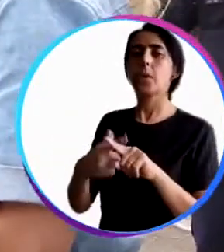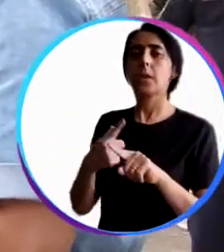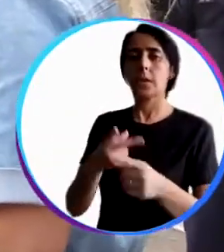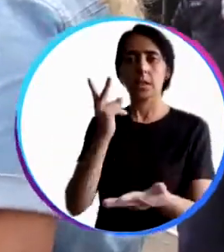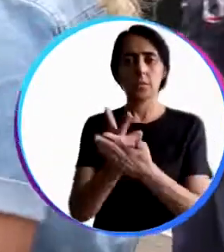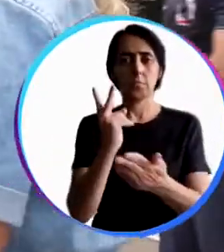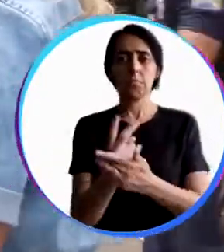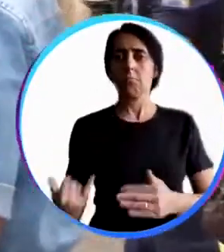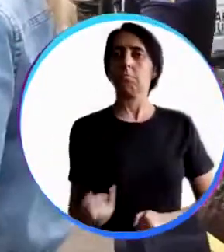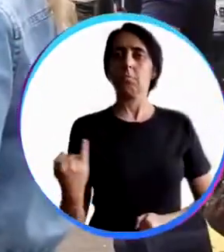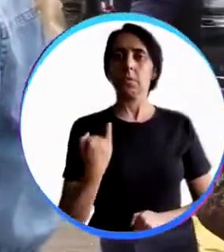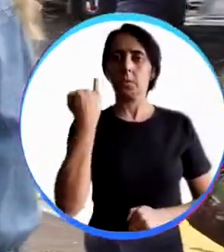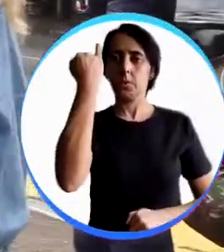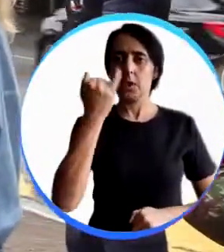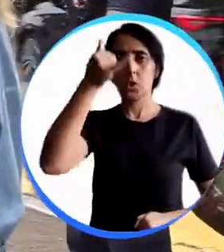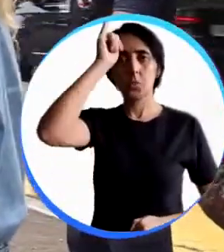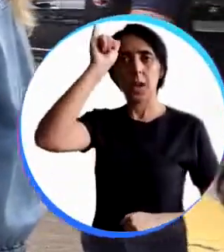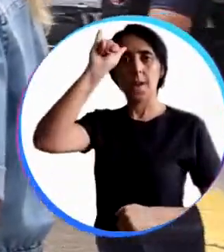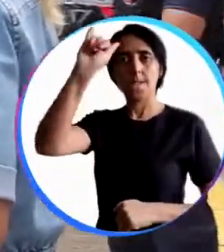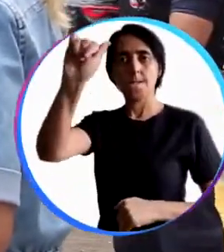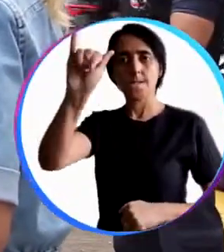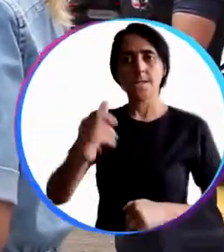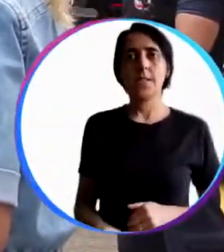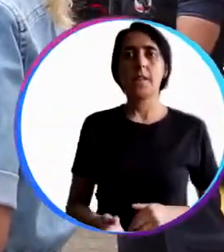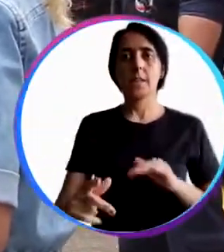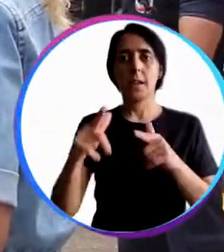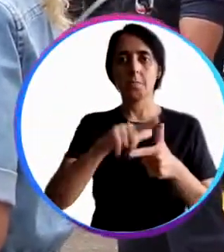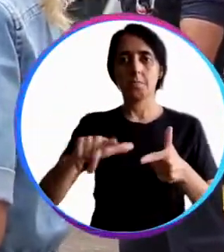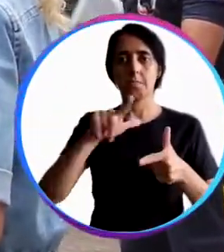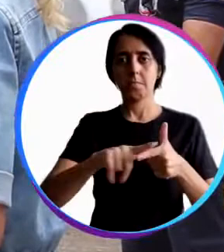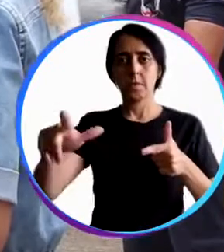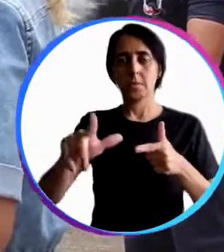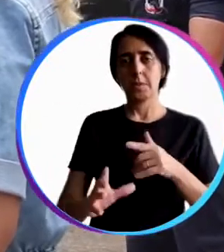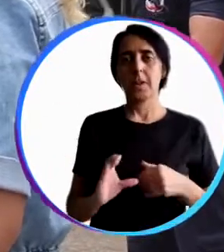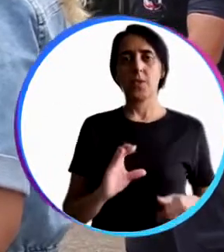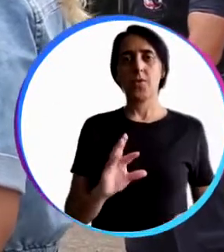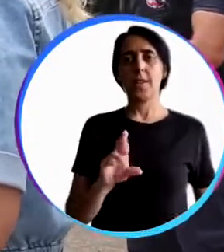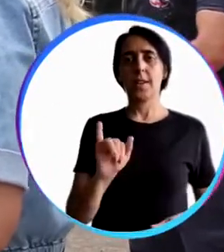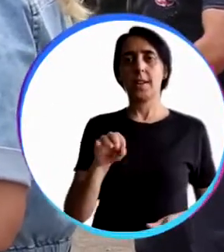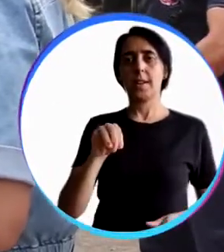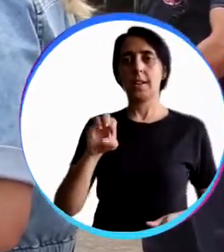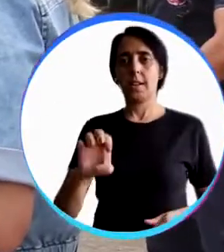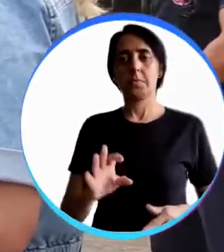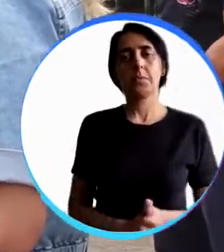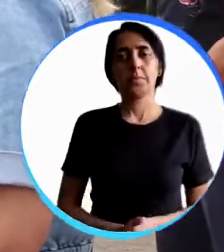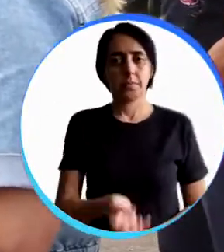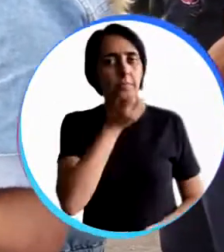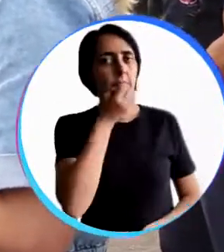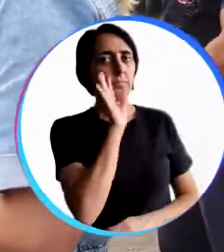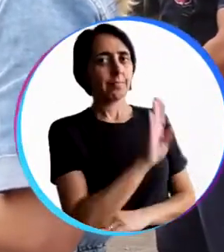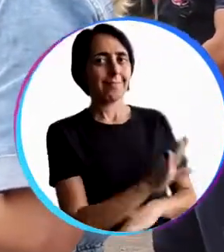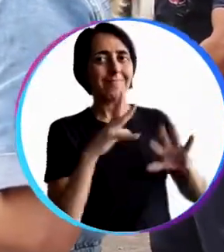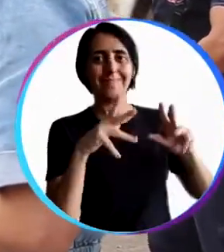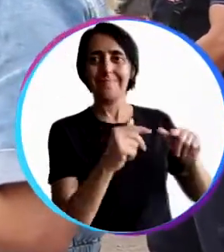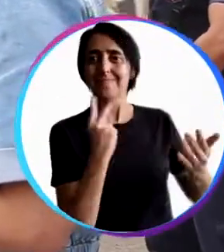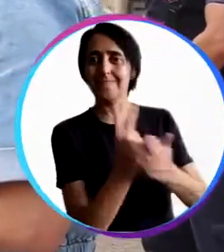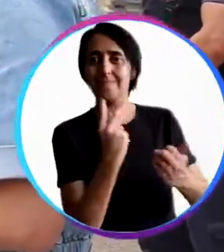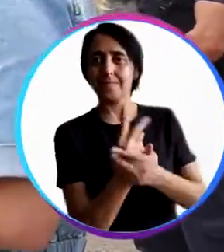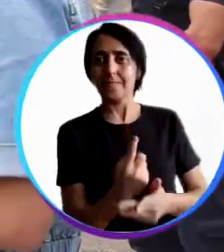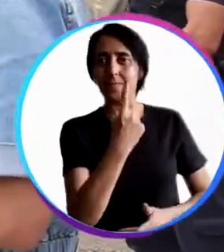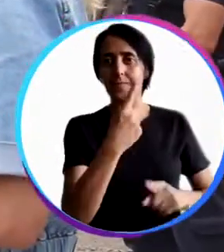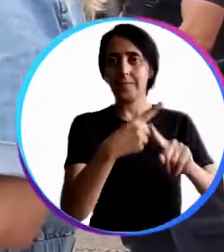que esse tipo de operação é tão importante no combate à criminalidade? Boa tarde a todos. Semanalmente a